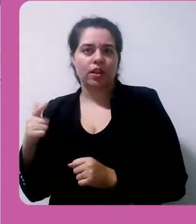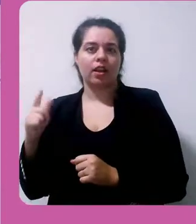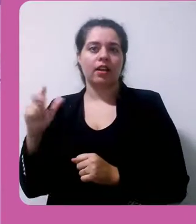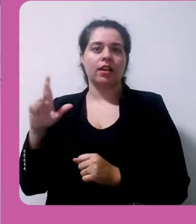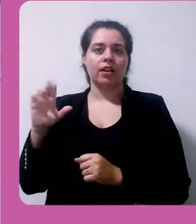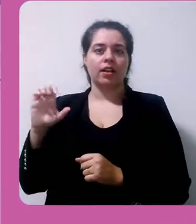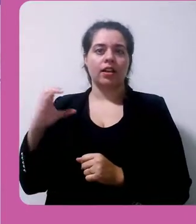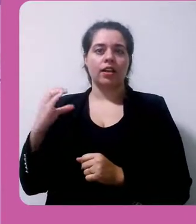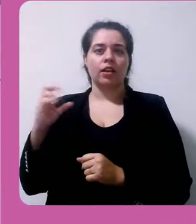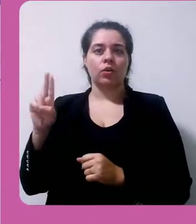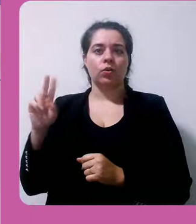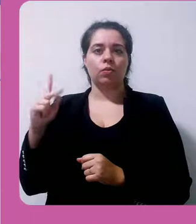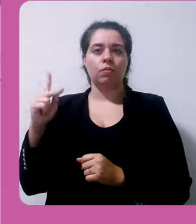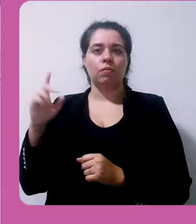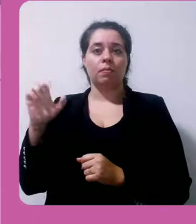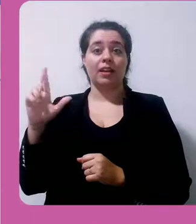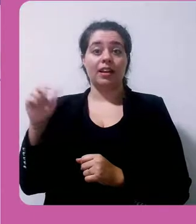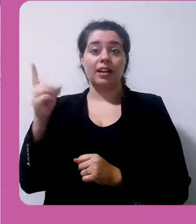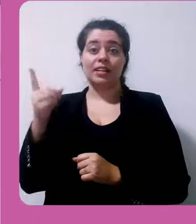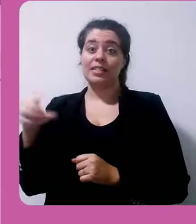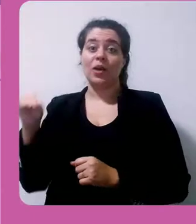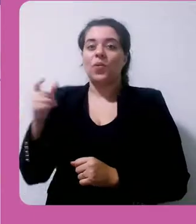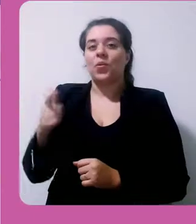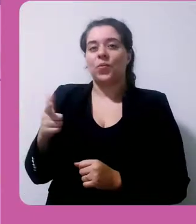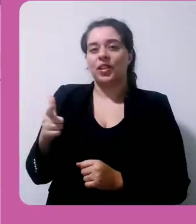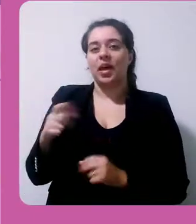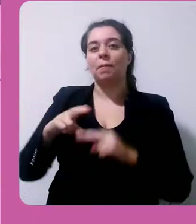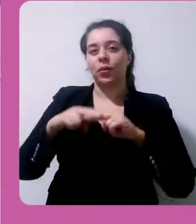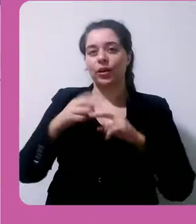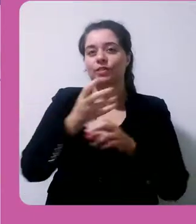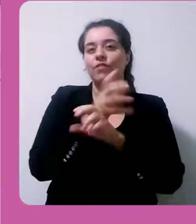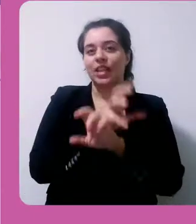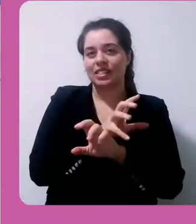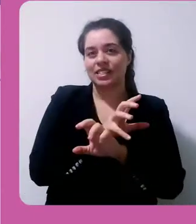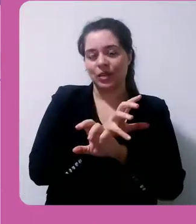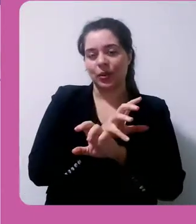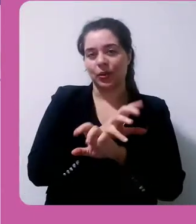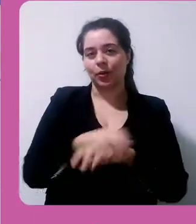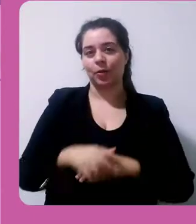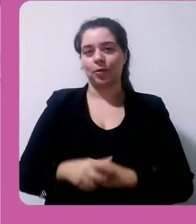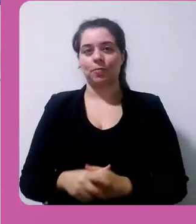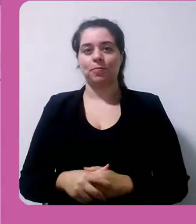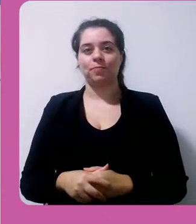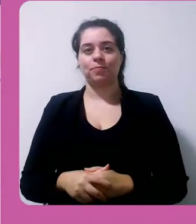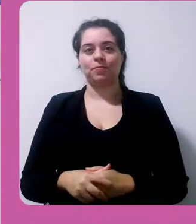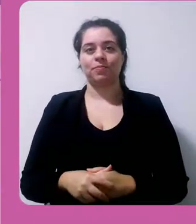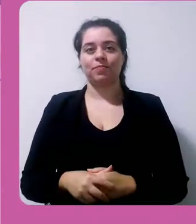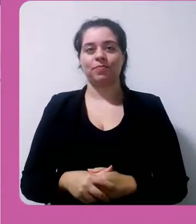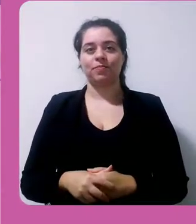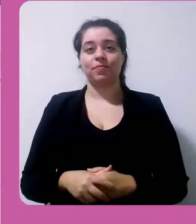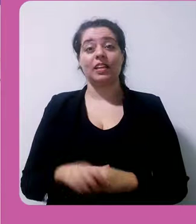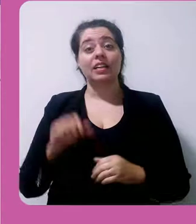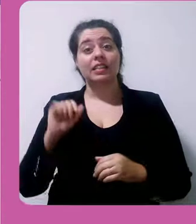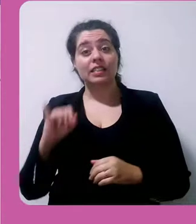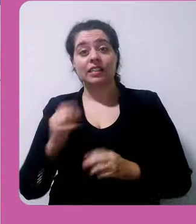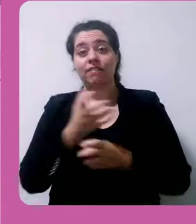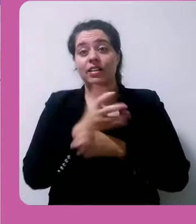vazia. Se a nota dele está vazia, você não pode somar ela com a nota do teu